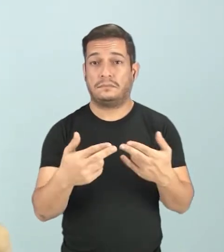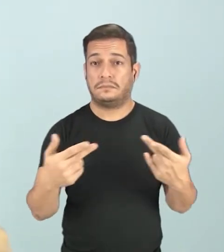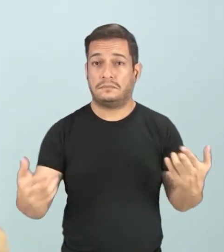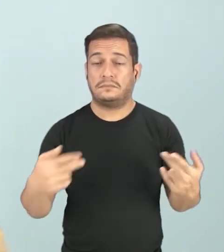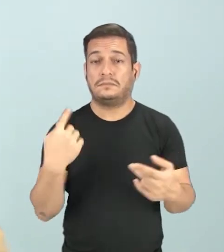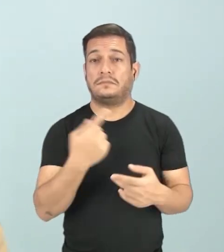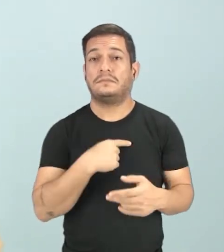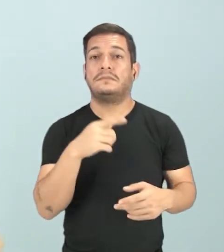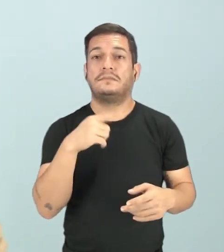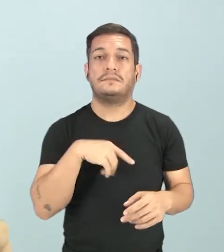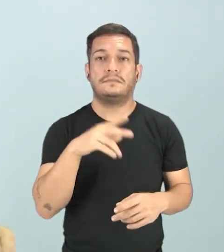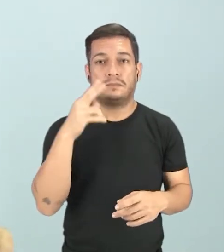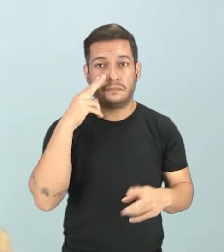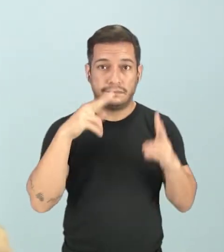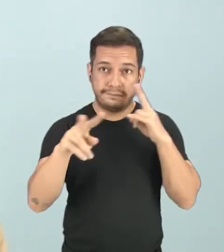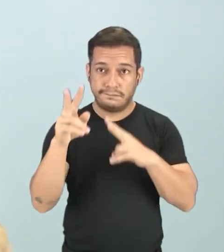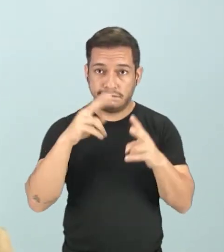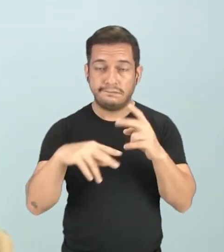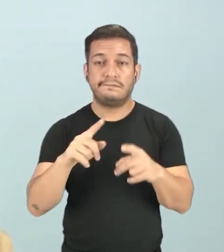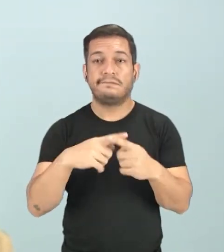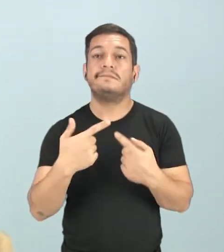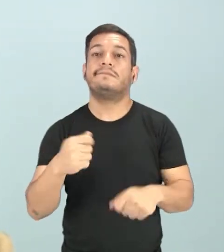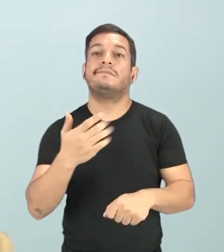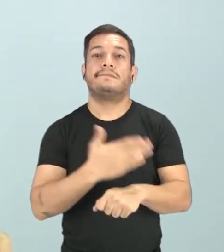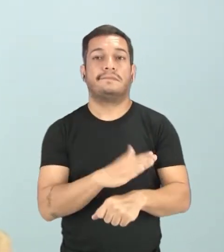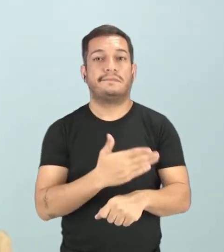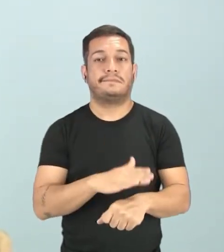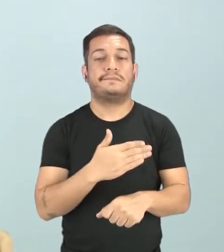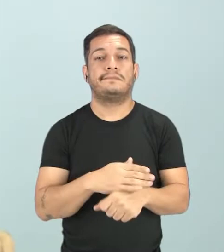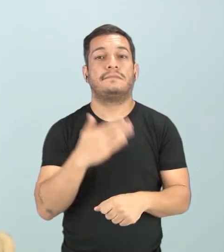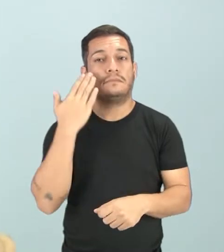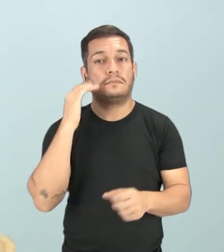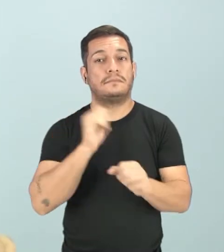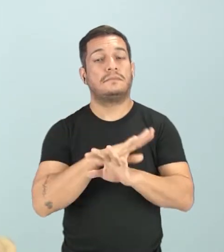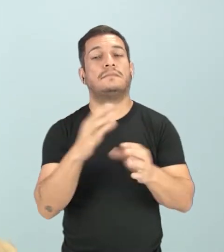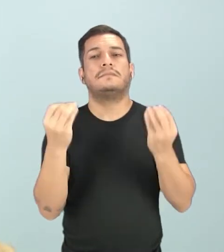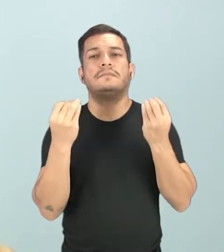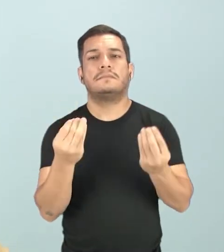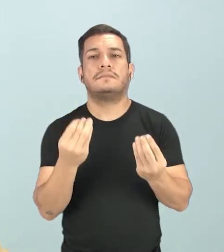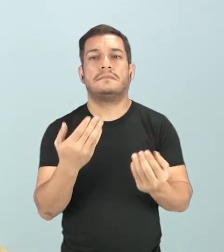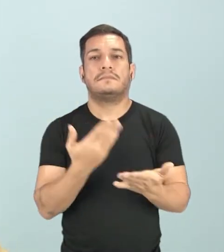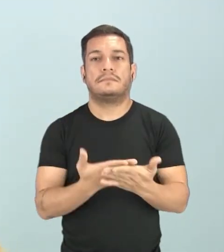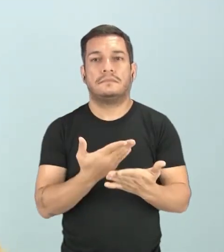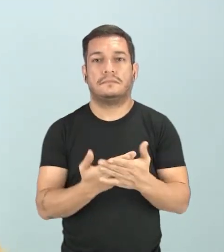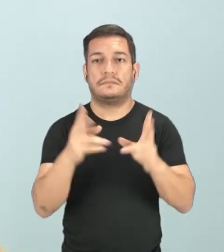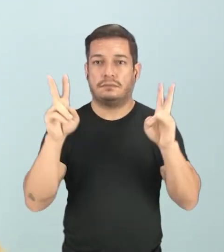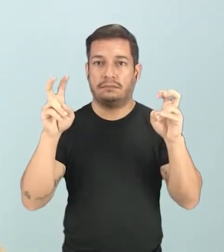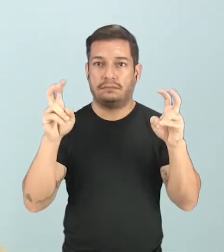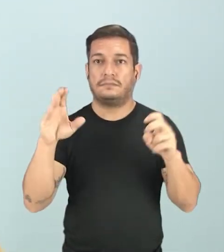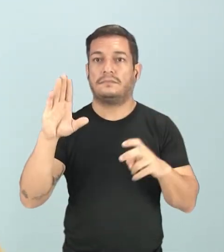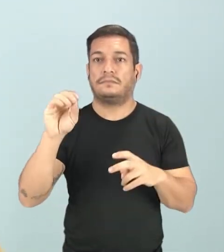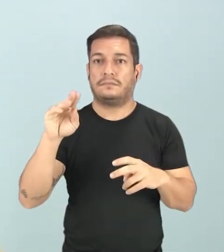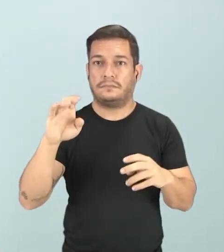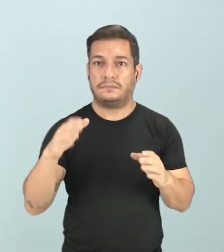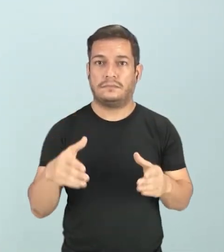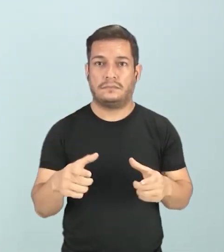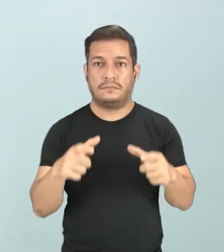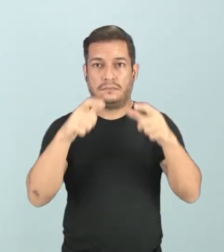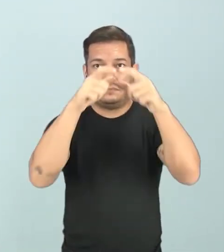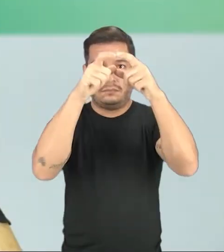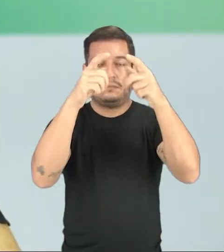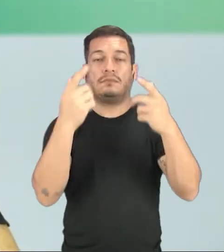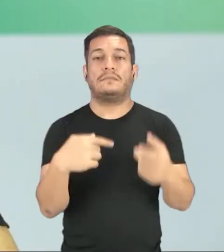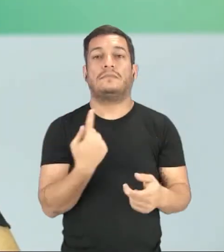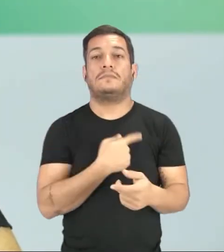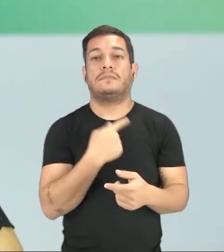ouve falar, se a gente não colocar em prática, a gente não vai entender para que eu estou estudando o assunto do cone, né? Então, para isso,